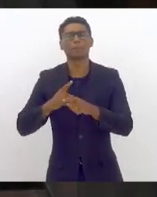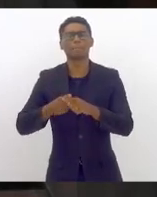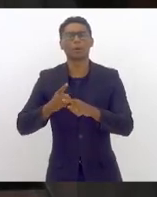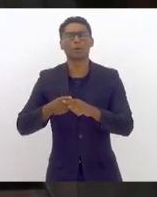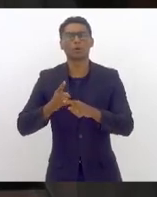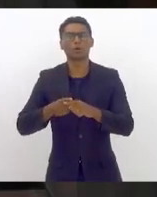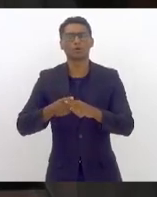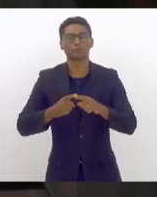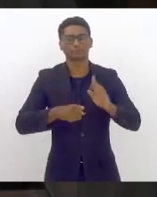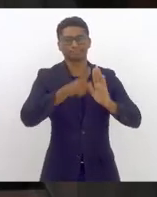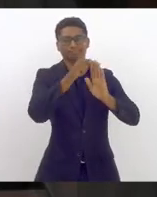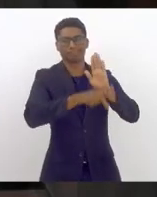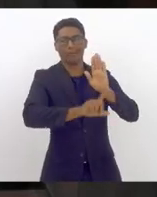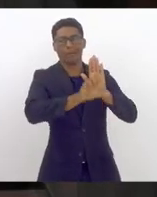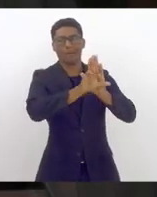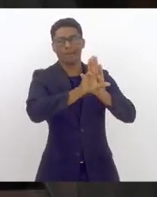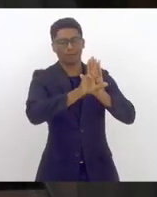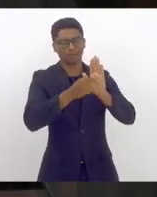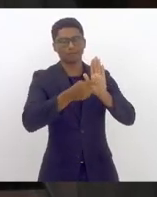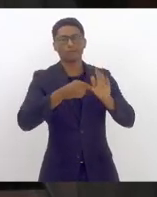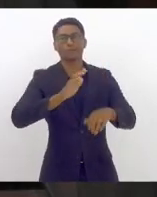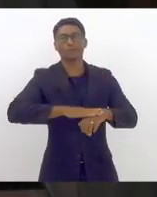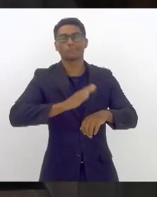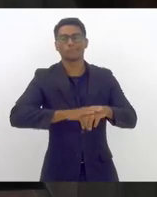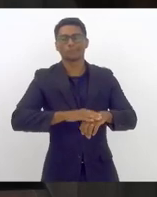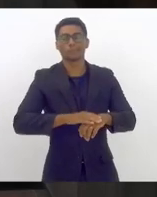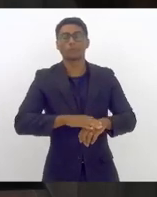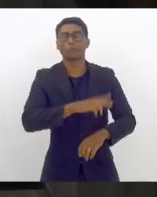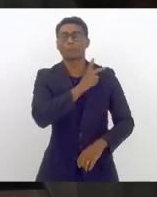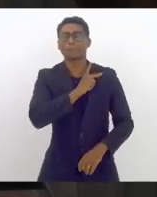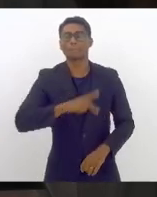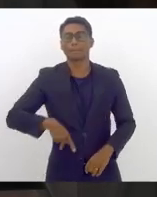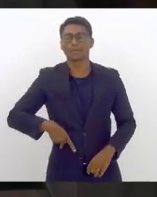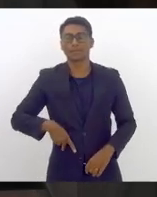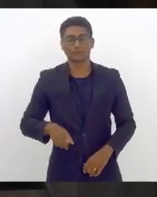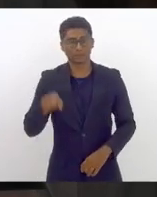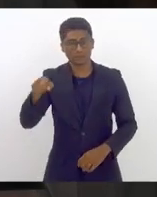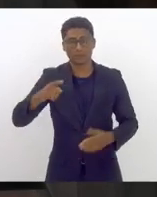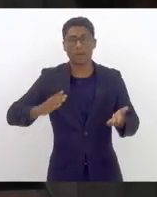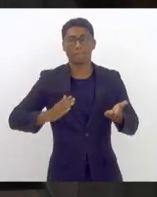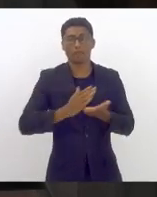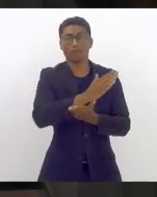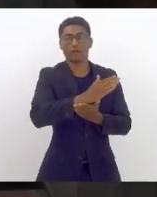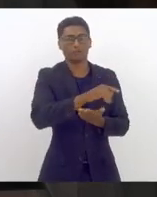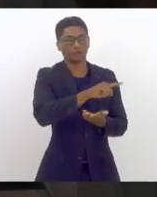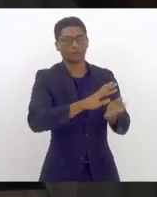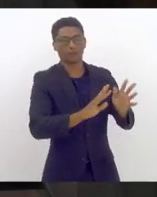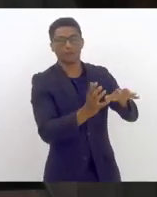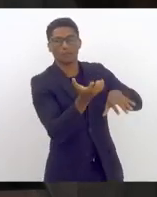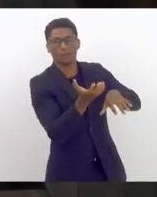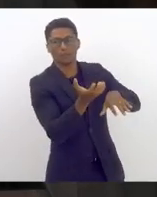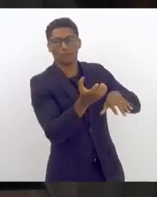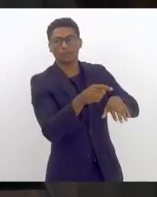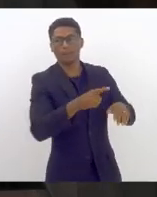de lei encaminhado pelo presidente da República foi aprovado pelo Congresso Nacional.